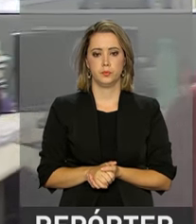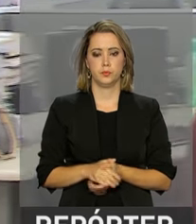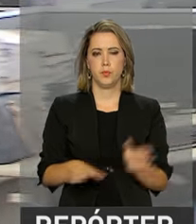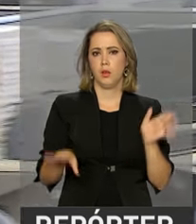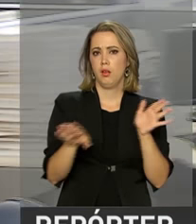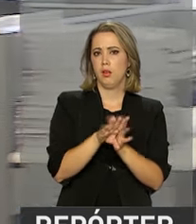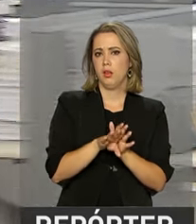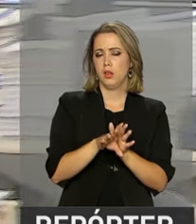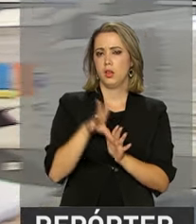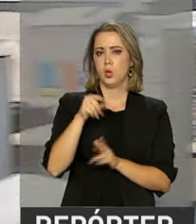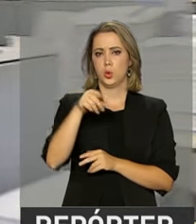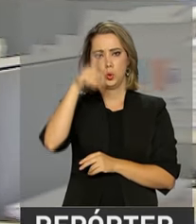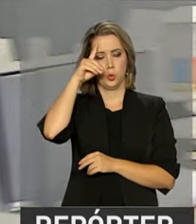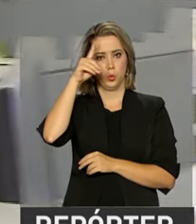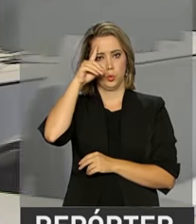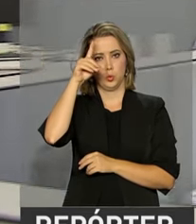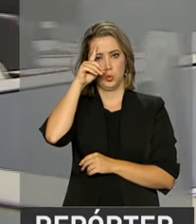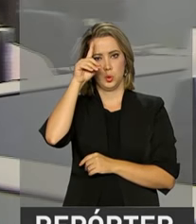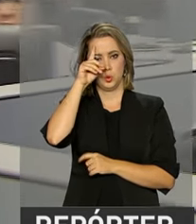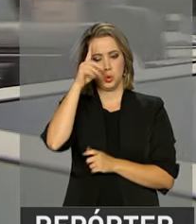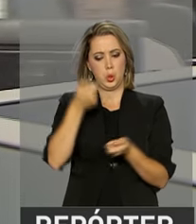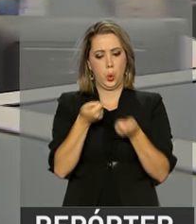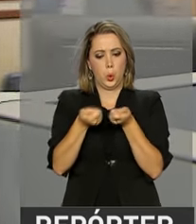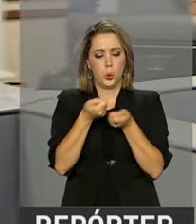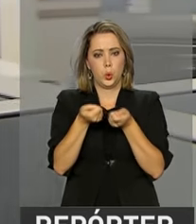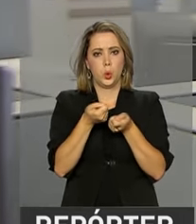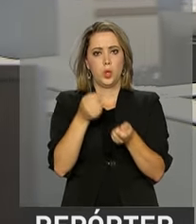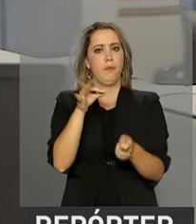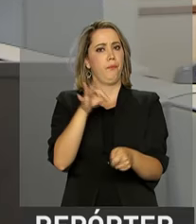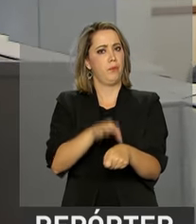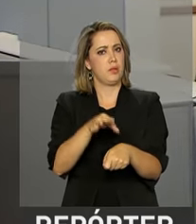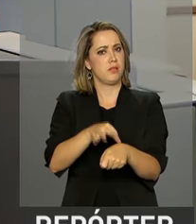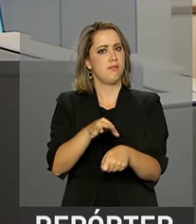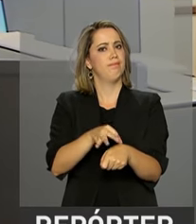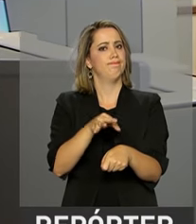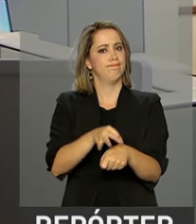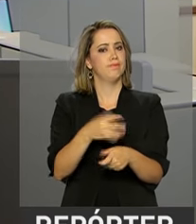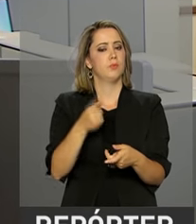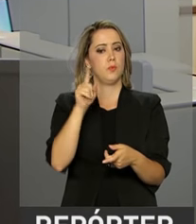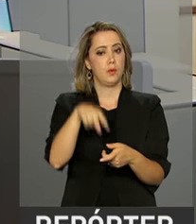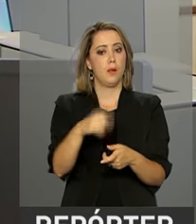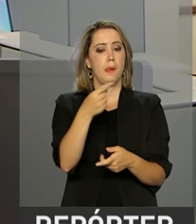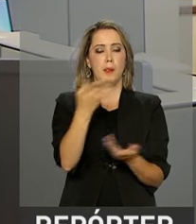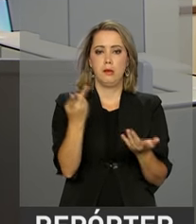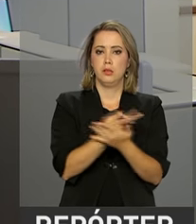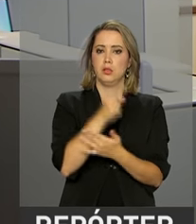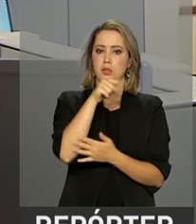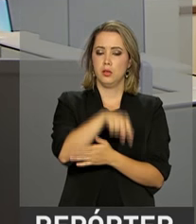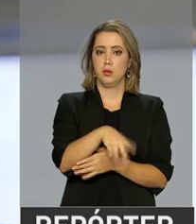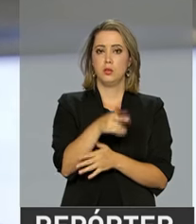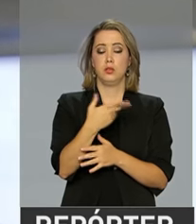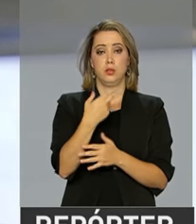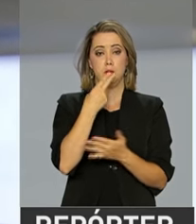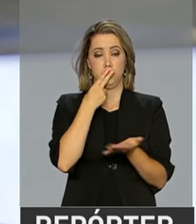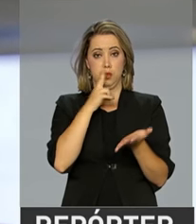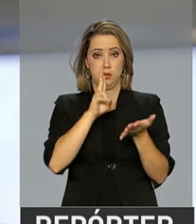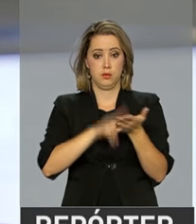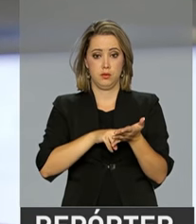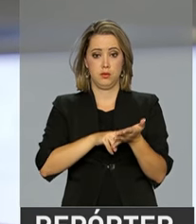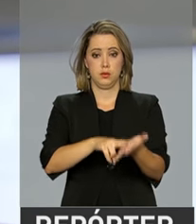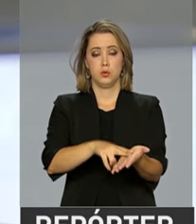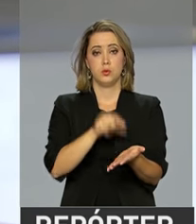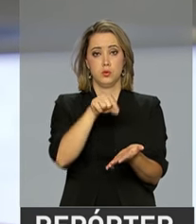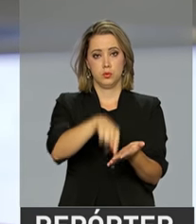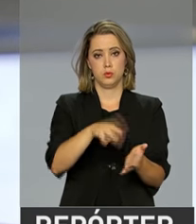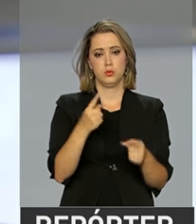Entrar no trabalho todo dia sem a rigidez do horário fixo faz parte da rotina desta funcionária dos Correios. Ela se